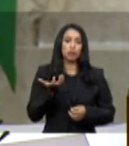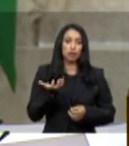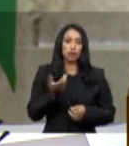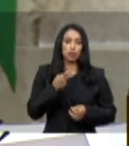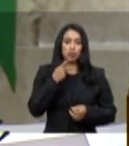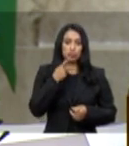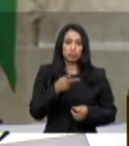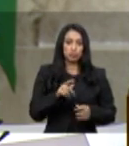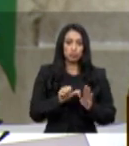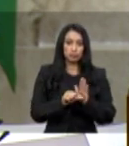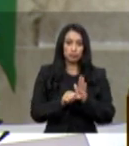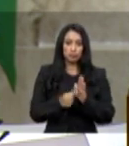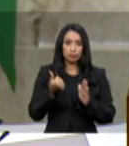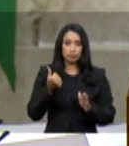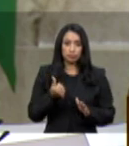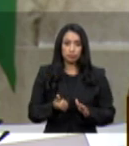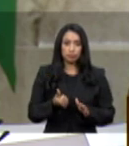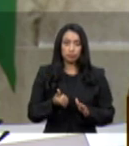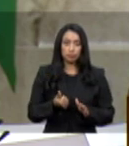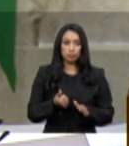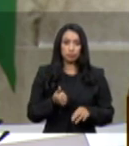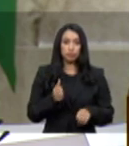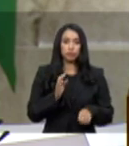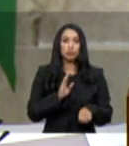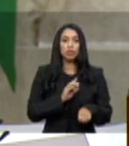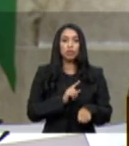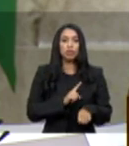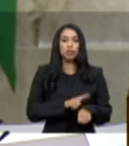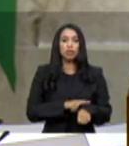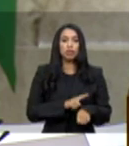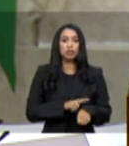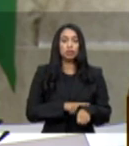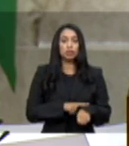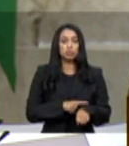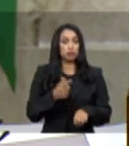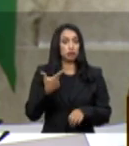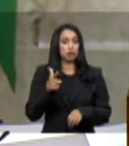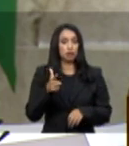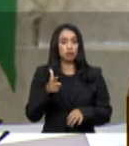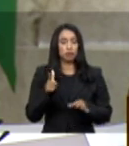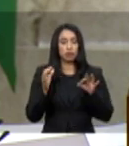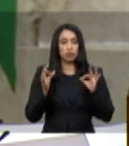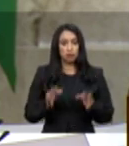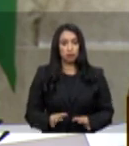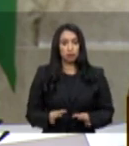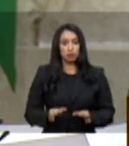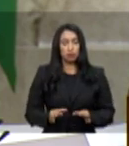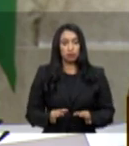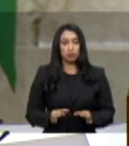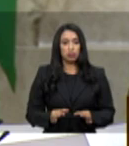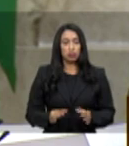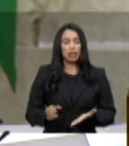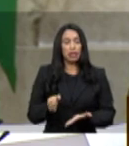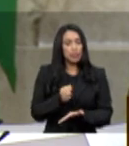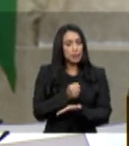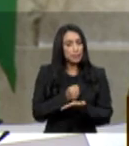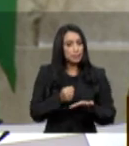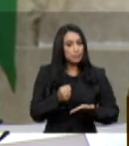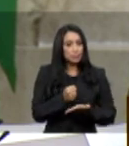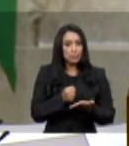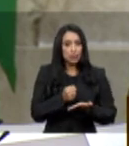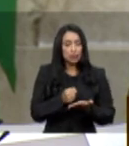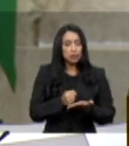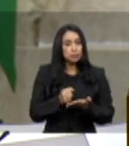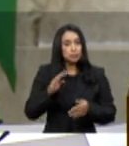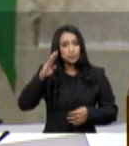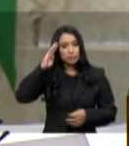de dizer em primeiro lugar em tempos de incerteza é fundamental